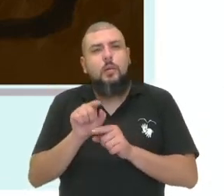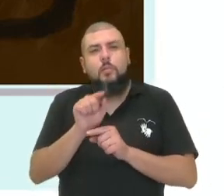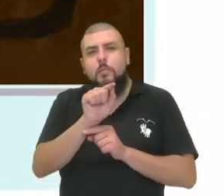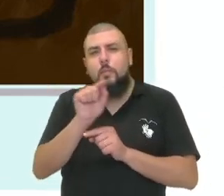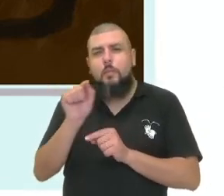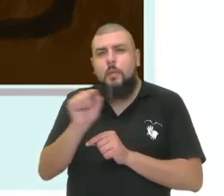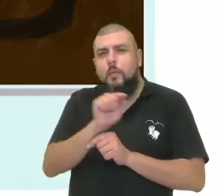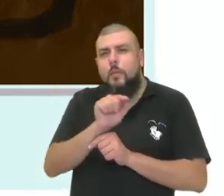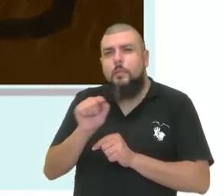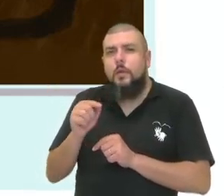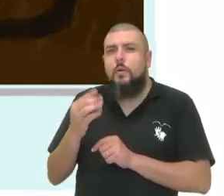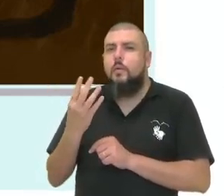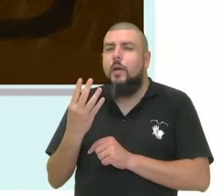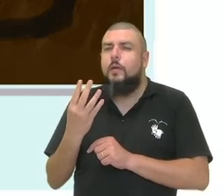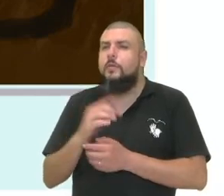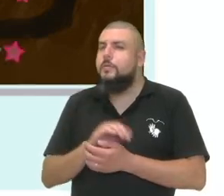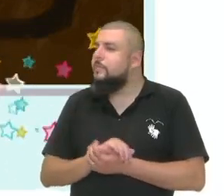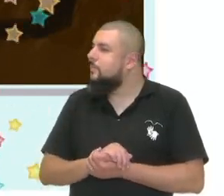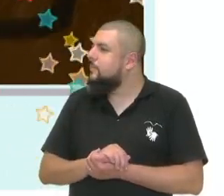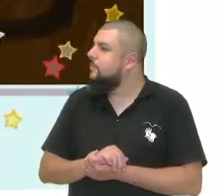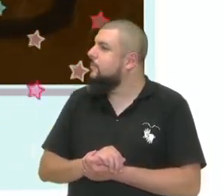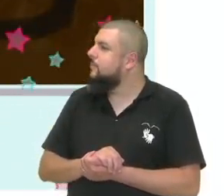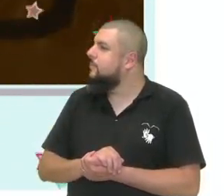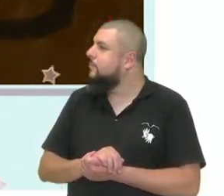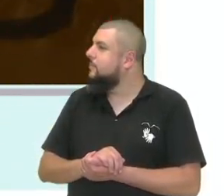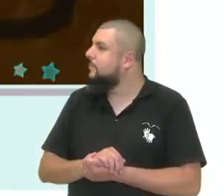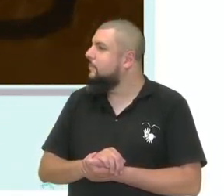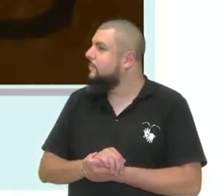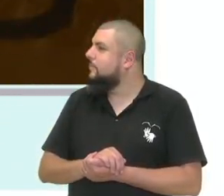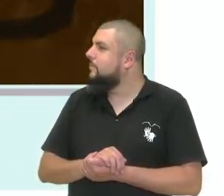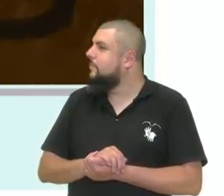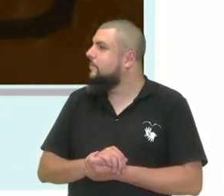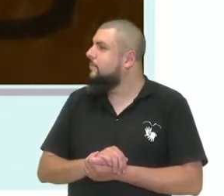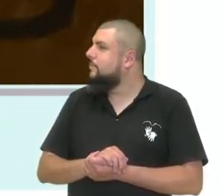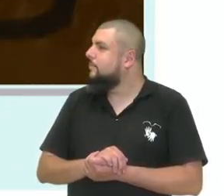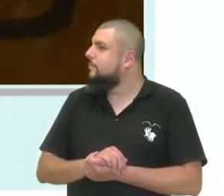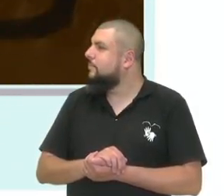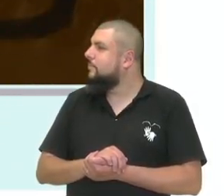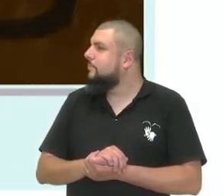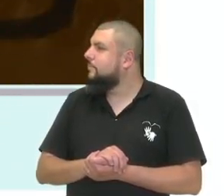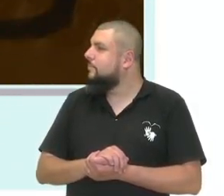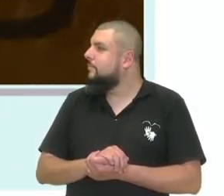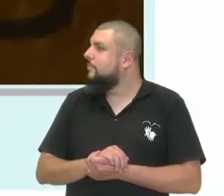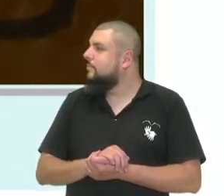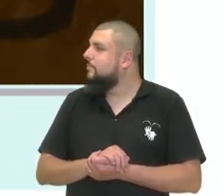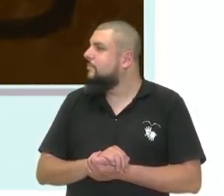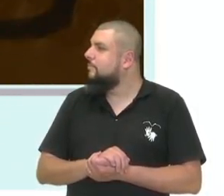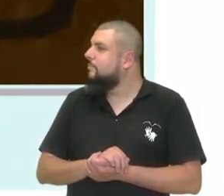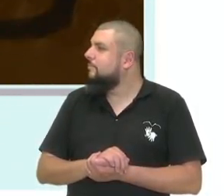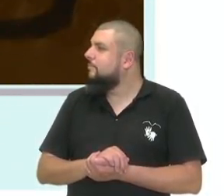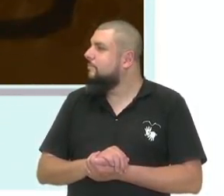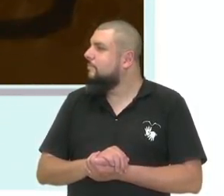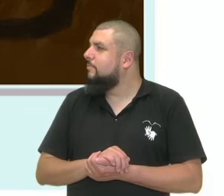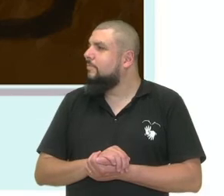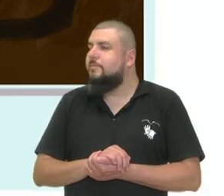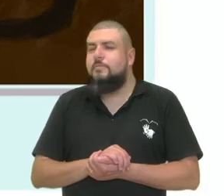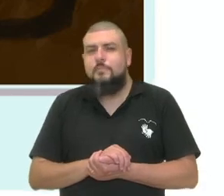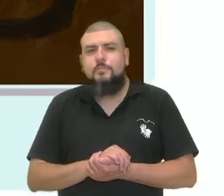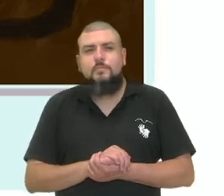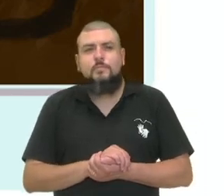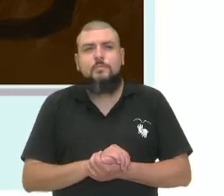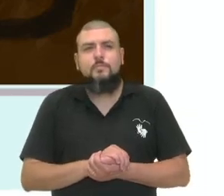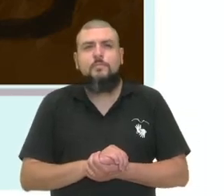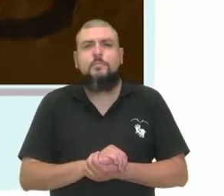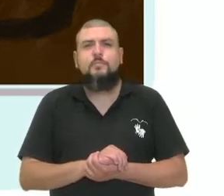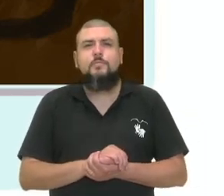tá então qualquer um deles que a gente explicar se não deu certo tá bom e nisso Olha lá ele vai